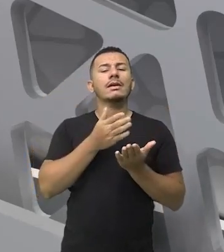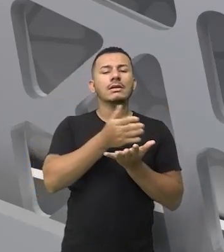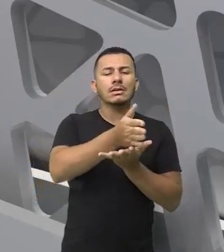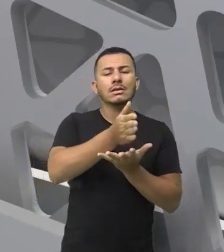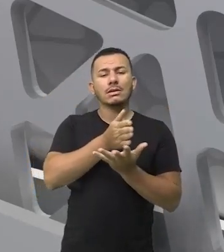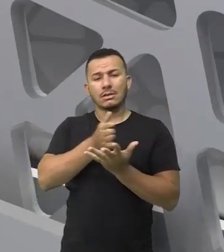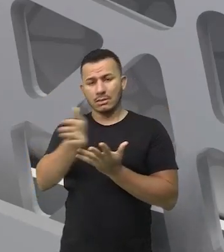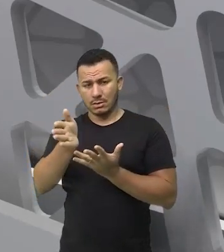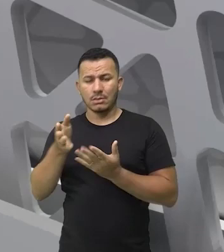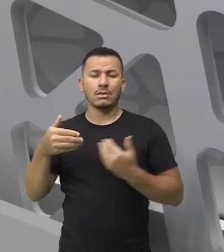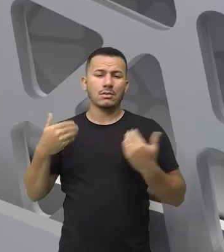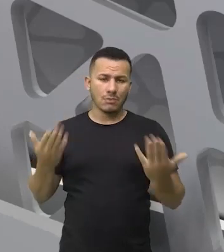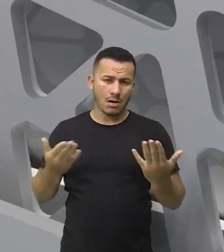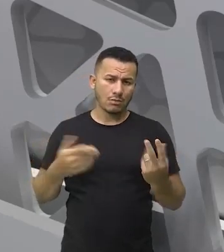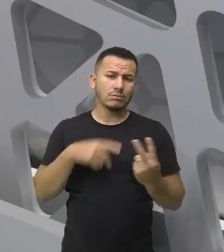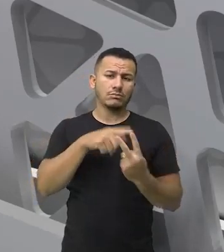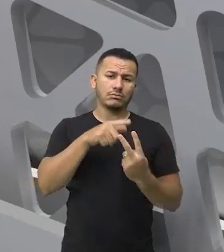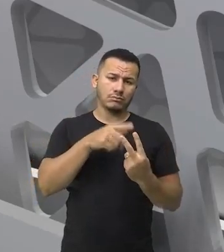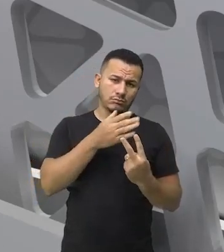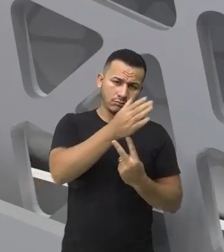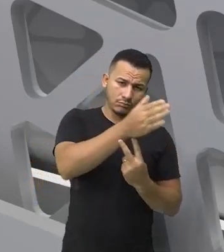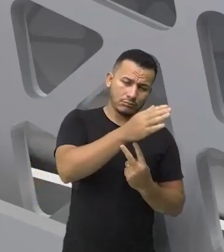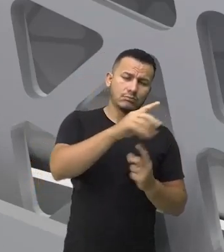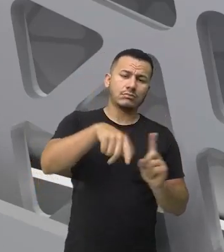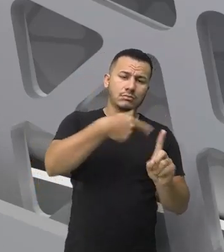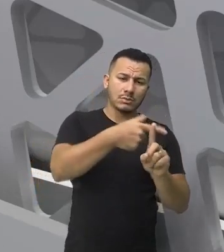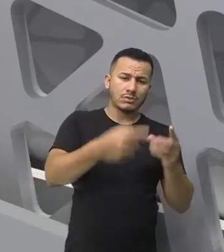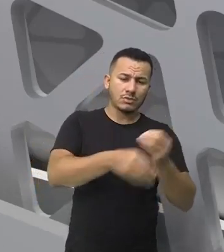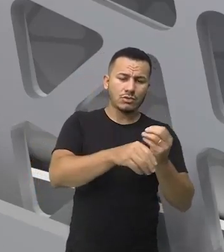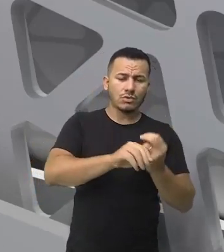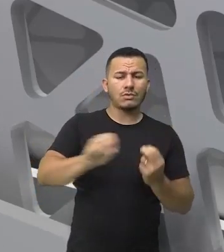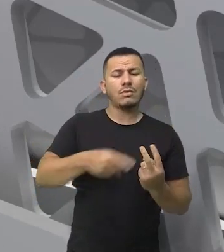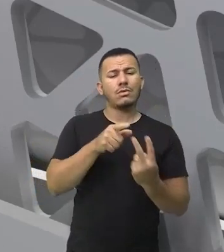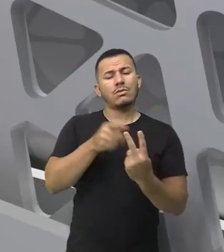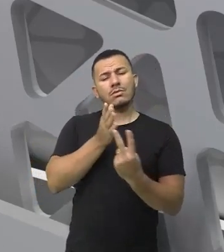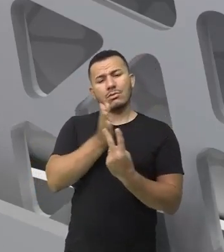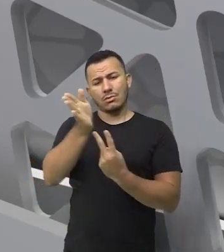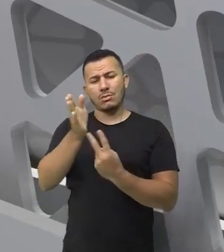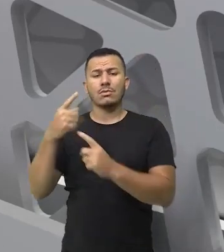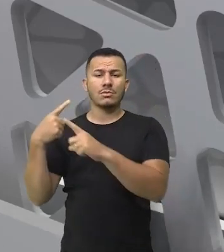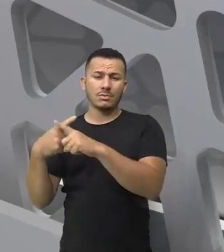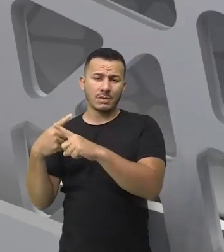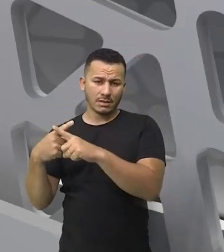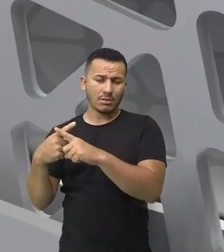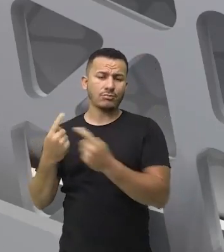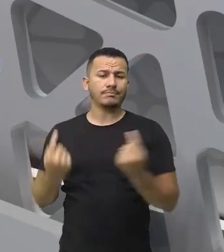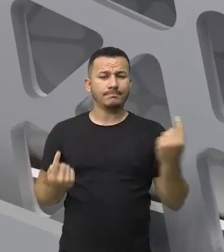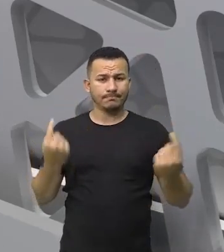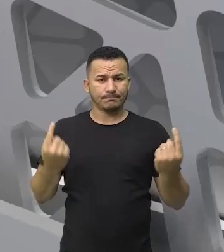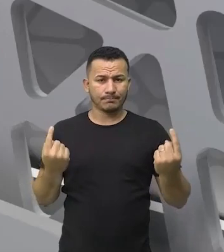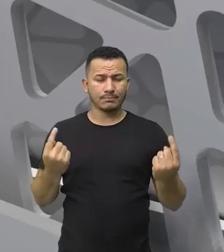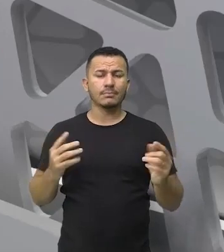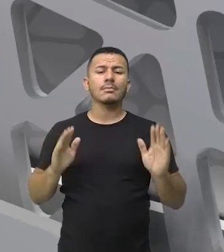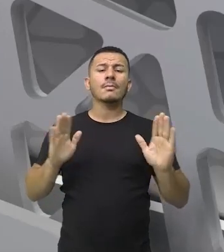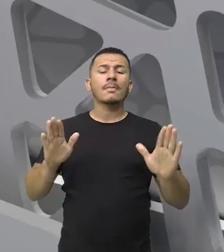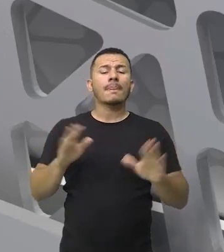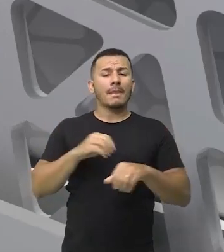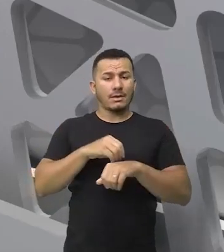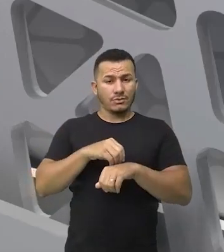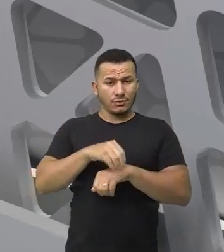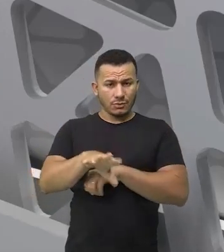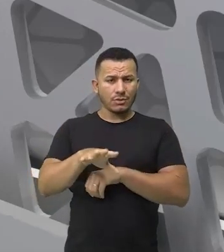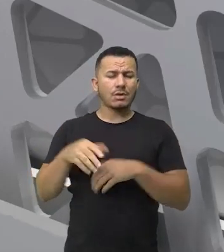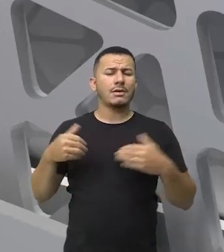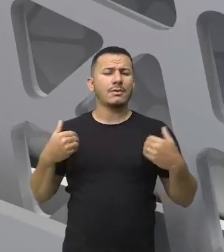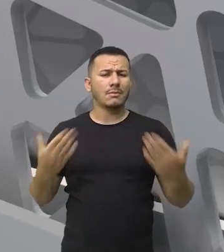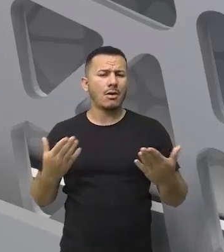princípio que você vai utilizar. Se é o princípio aditivo ou se é o princípio multiplicativo. Mas qual é a